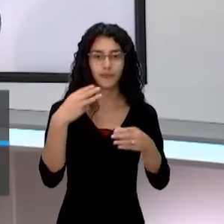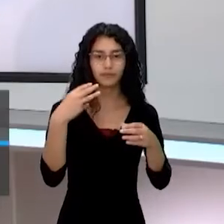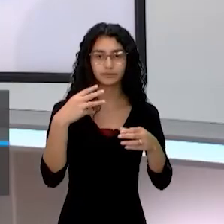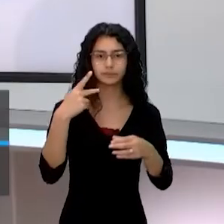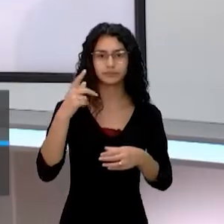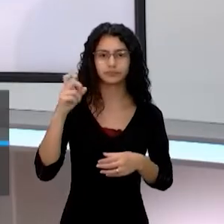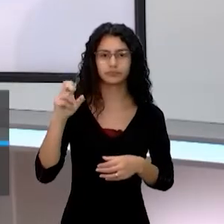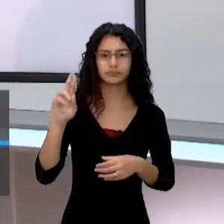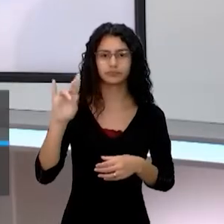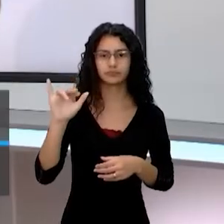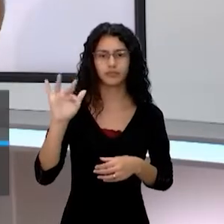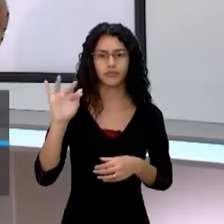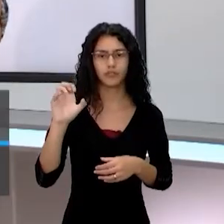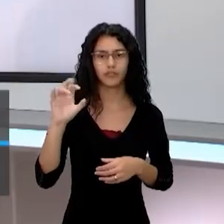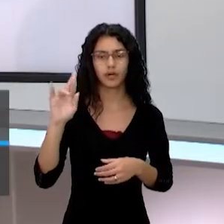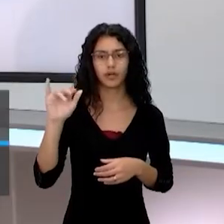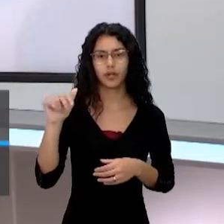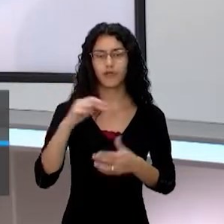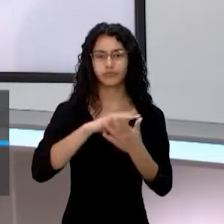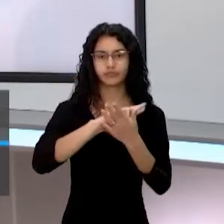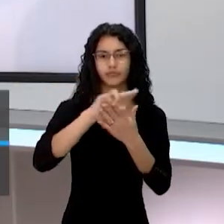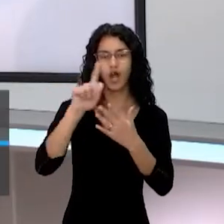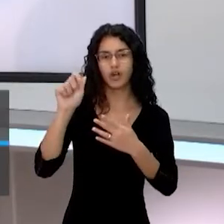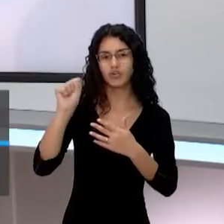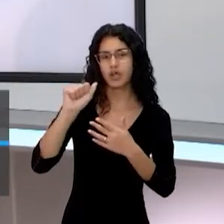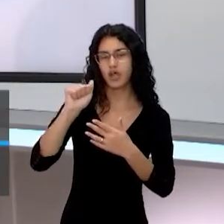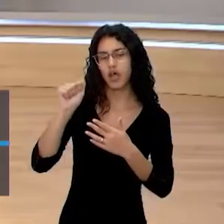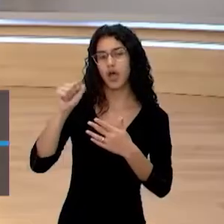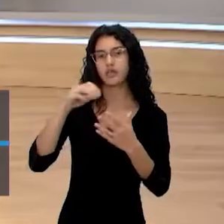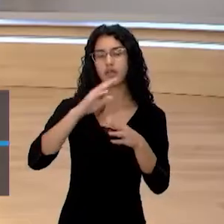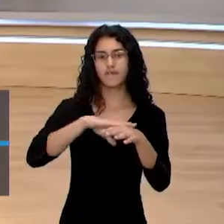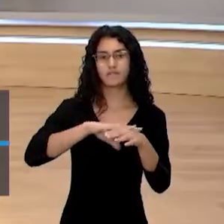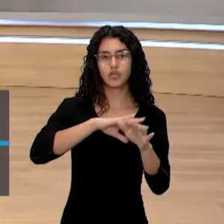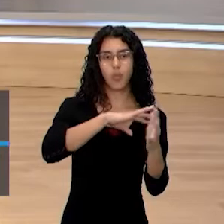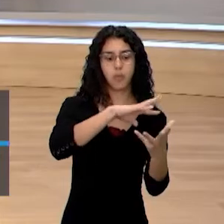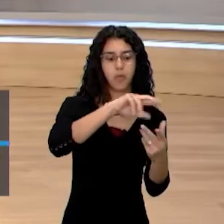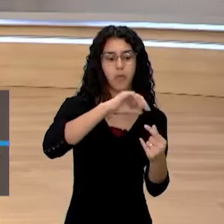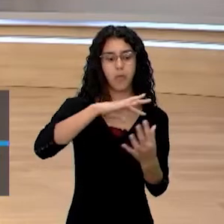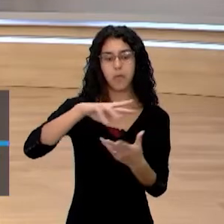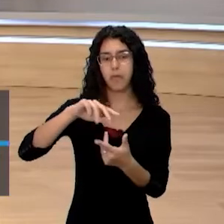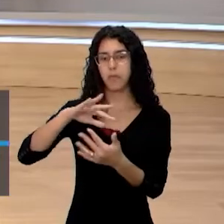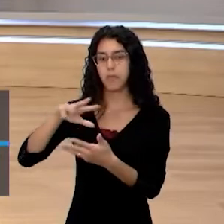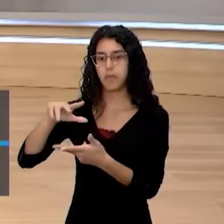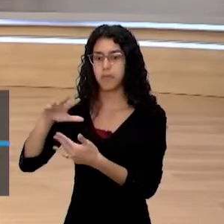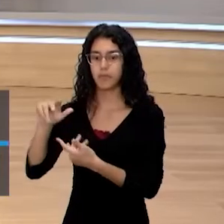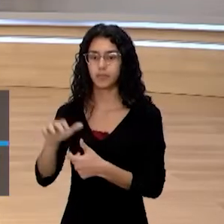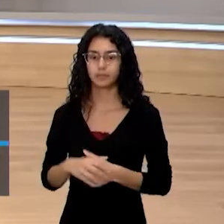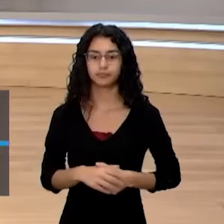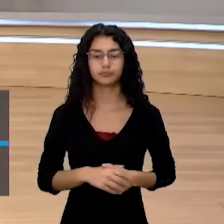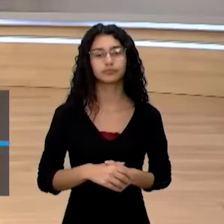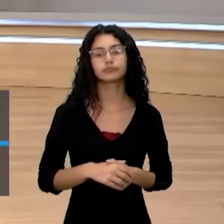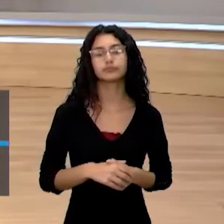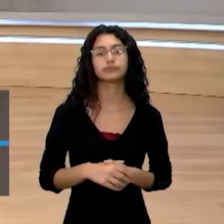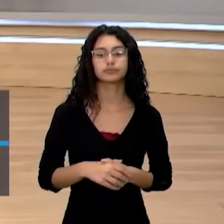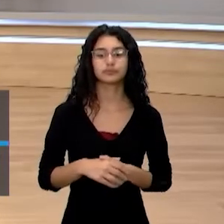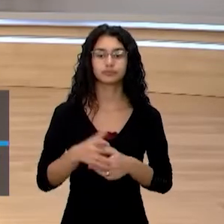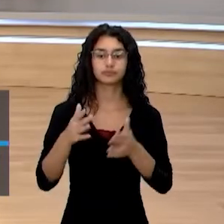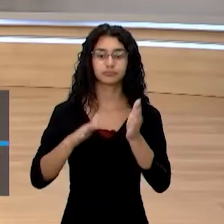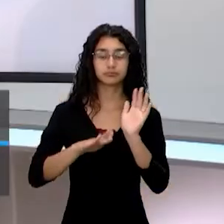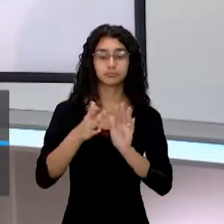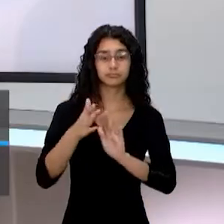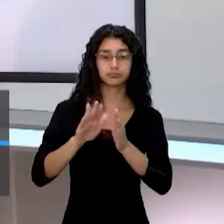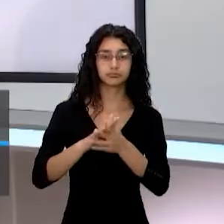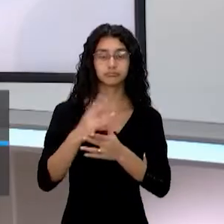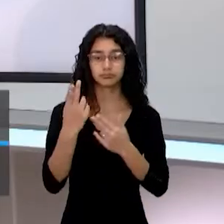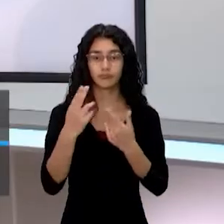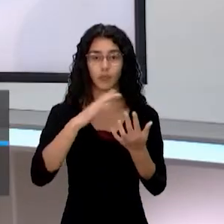né? Essa nuvem de gás gigantesca, começou a gerar os planetas. Então eles estão praticamente no mesmo plano, chama de eclíptica, tá? No mesmo